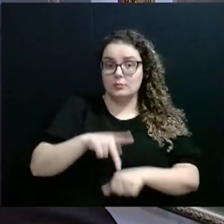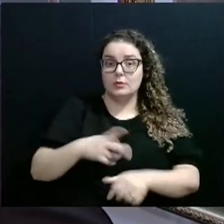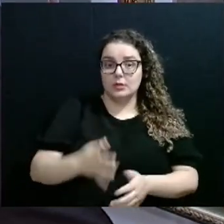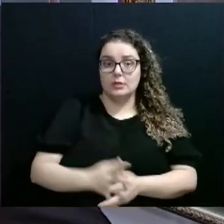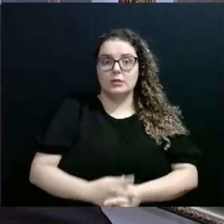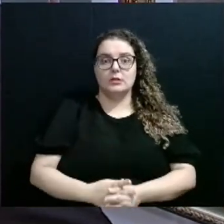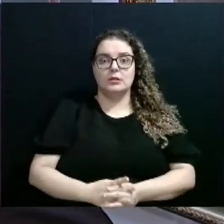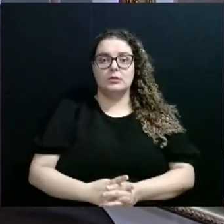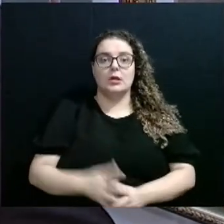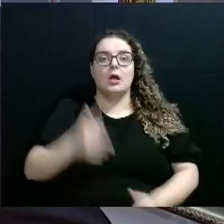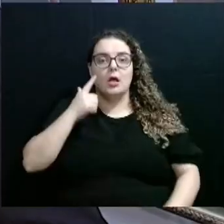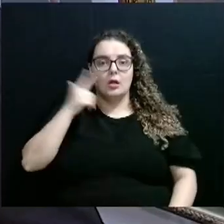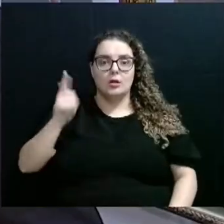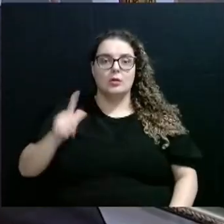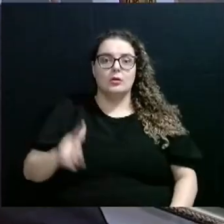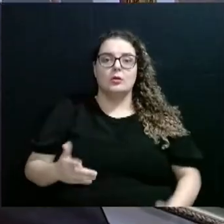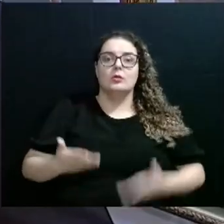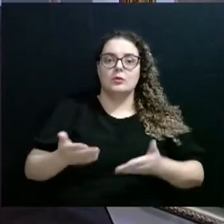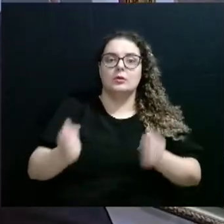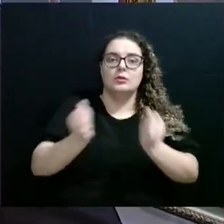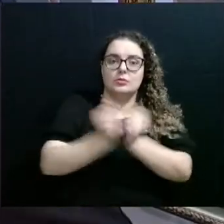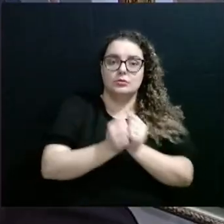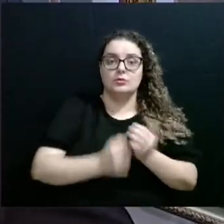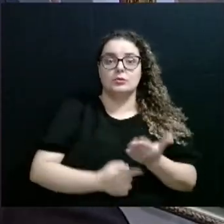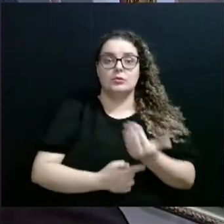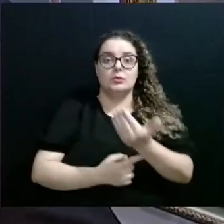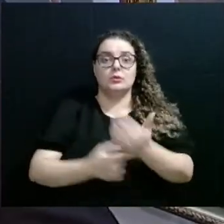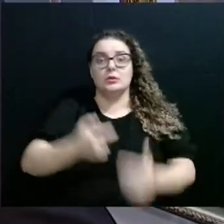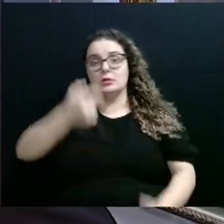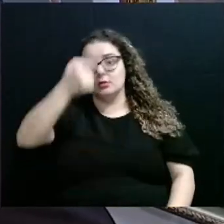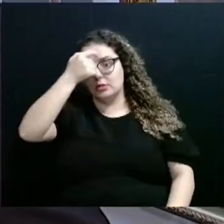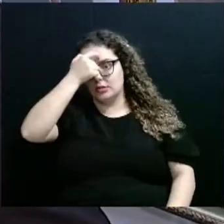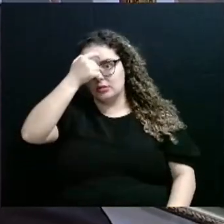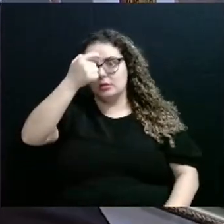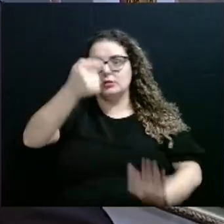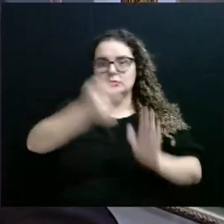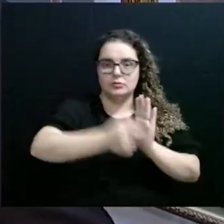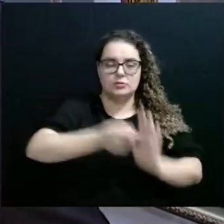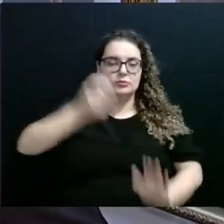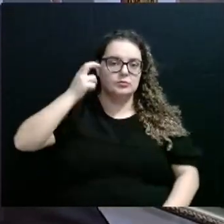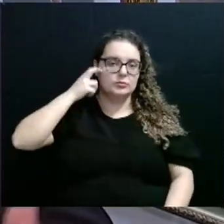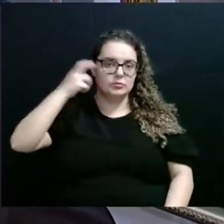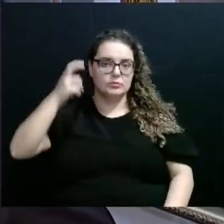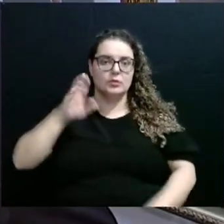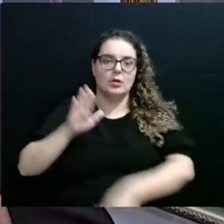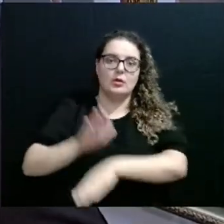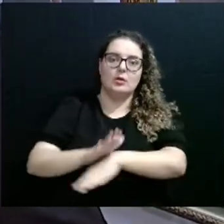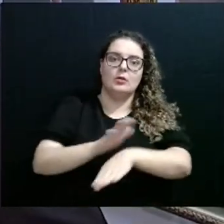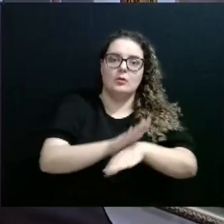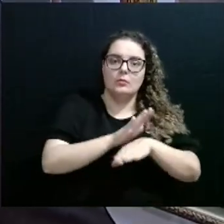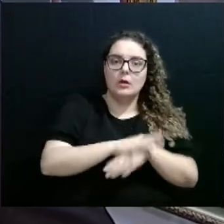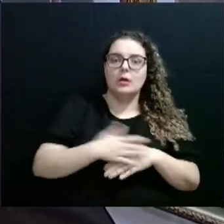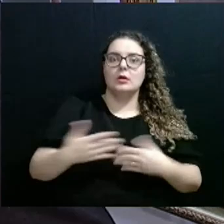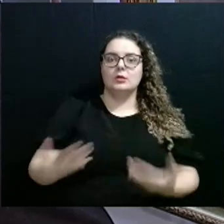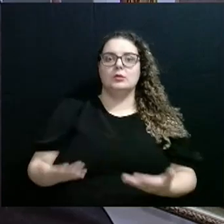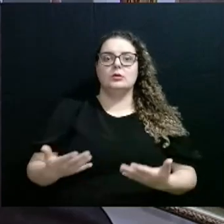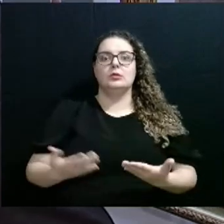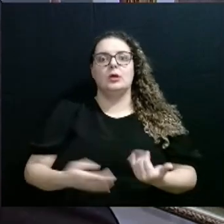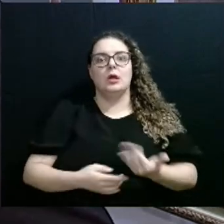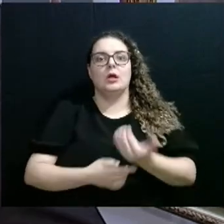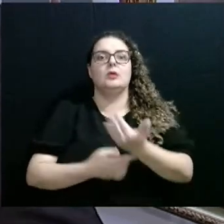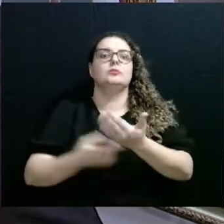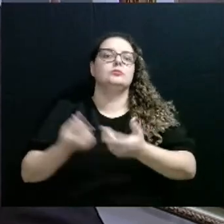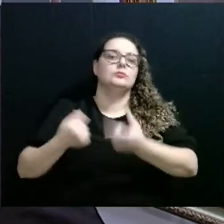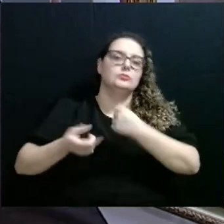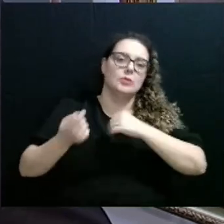trazer também, junto com essa tecnologia, inteligência, né, uma colaboração, né, da cidade, trazendo investimento, trazendo